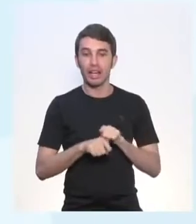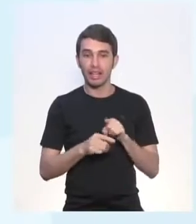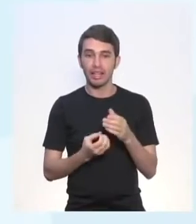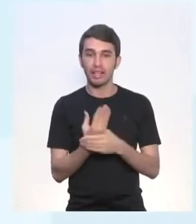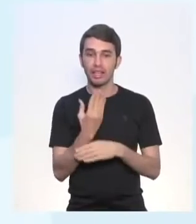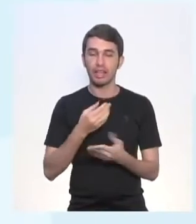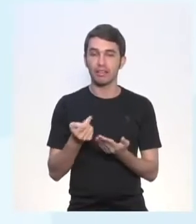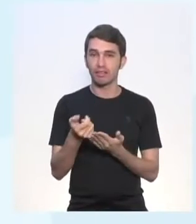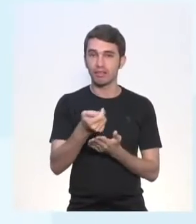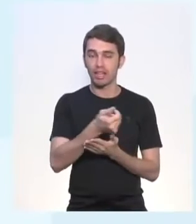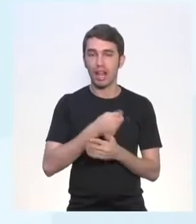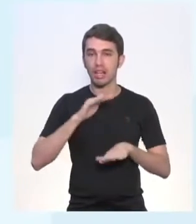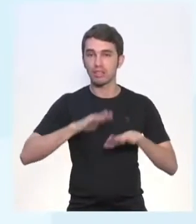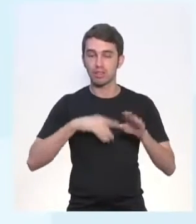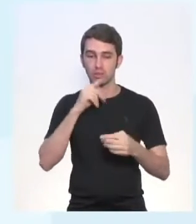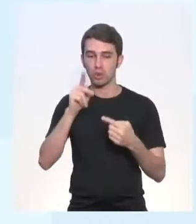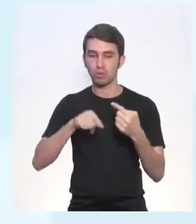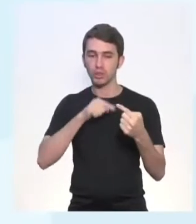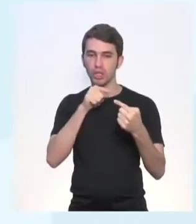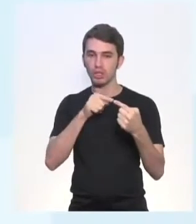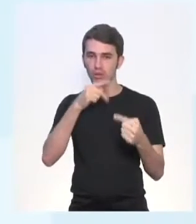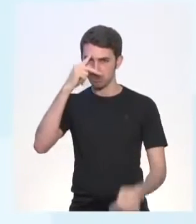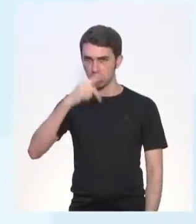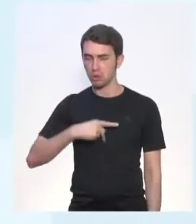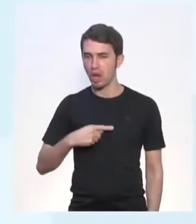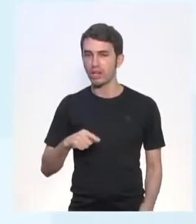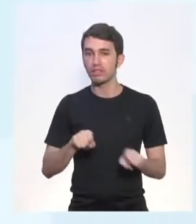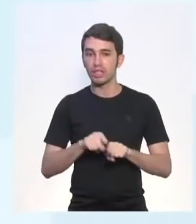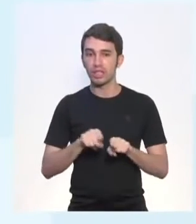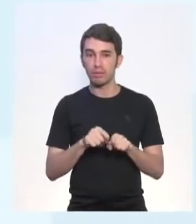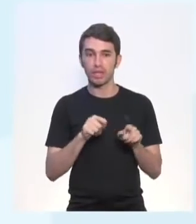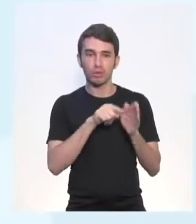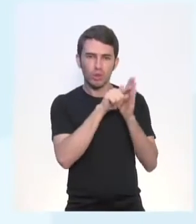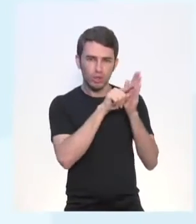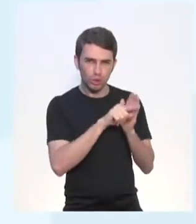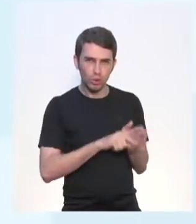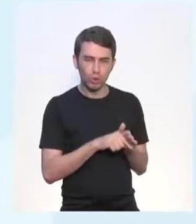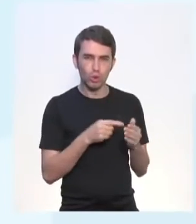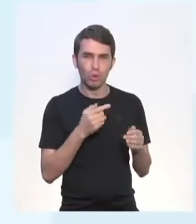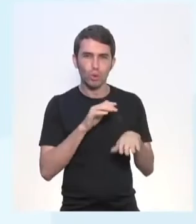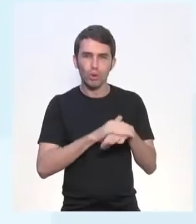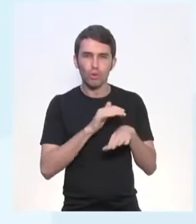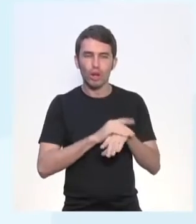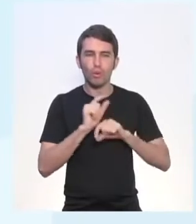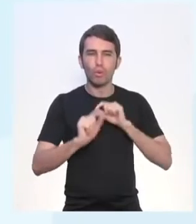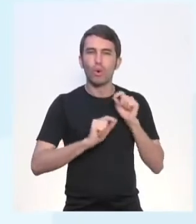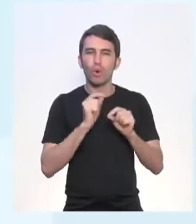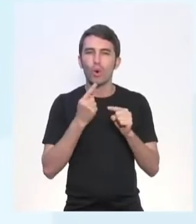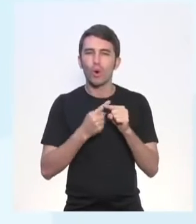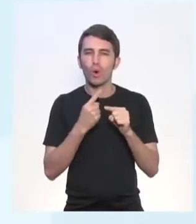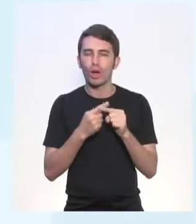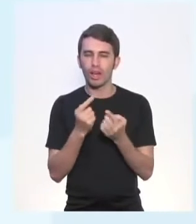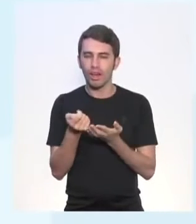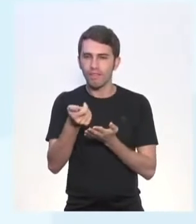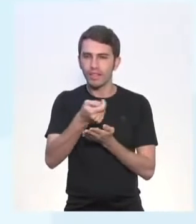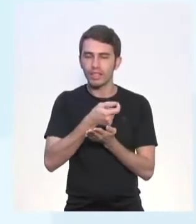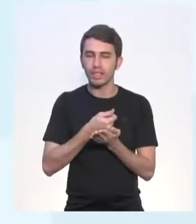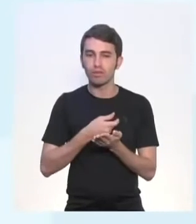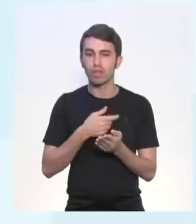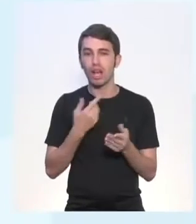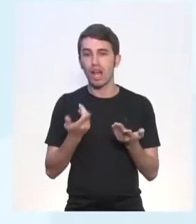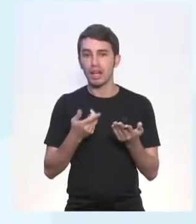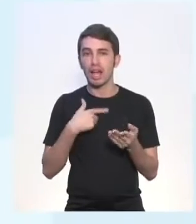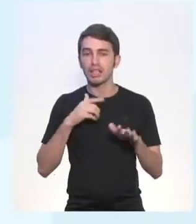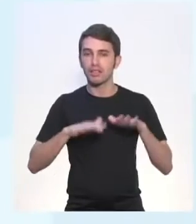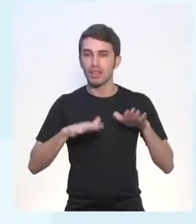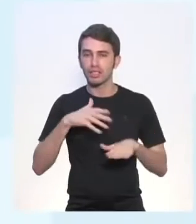objetivos de interesse próprio. Em estudos sobre os motivos pelos quais são feitas fake news, chegou-se ao seguinte resultado. Os motivos podem ser